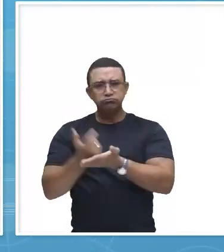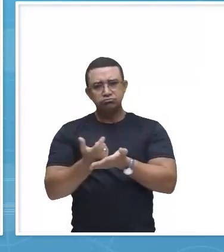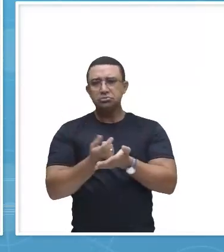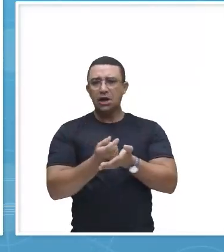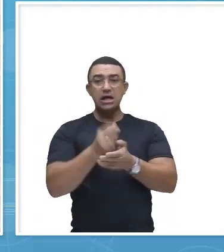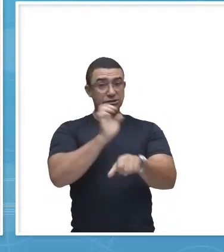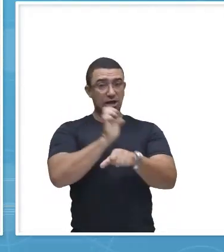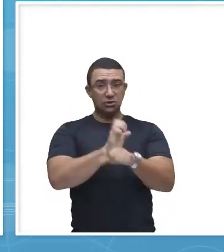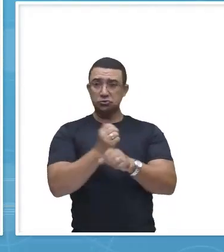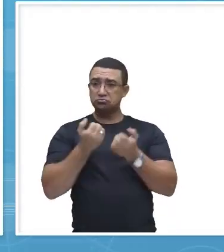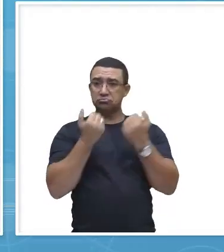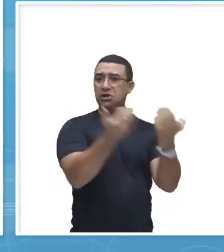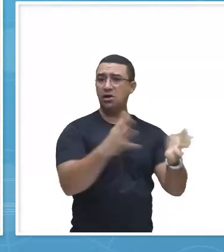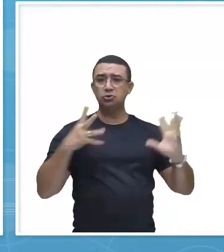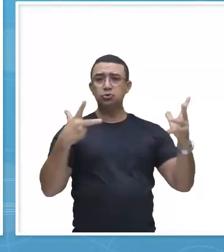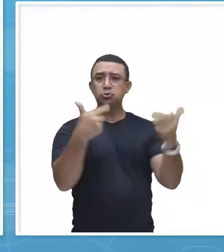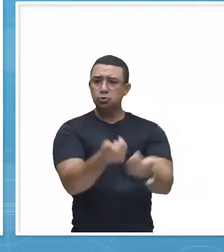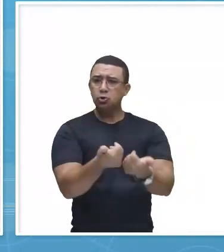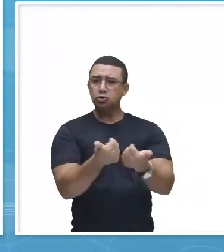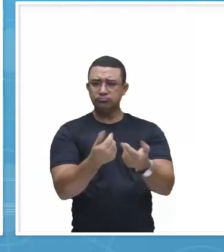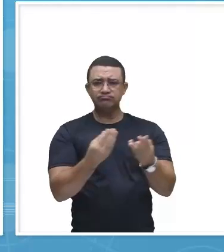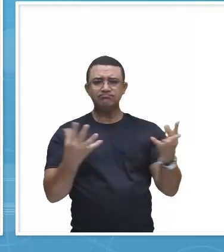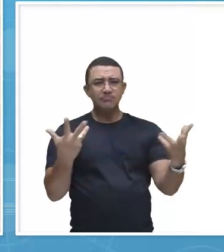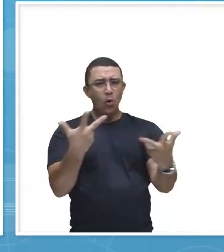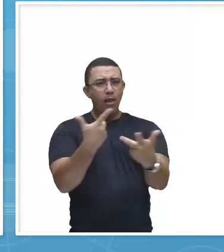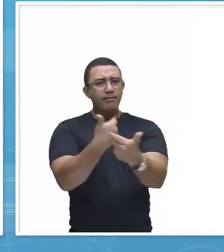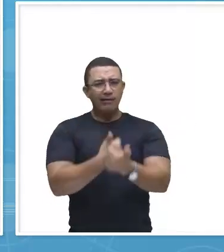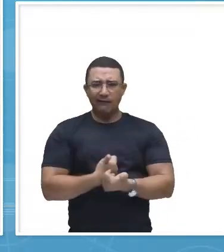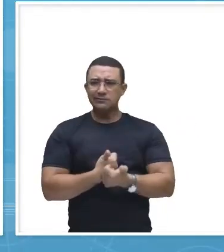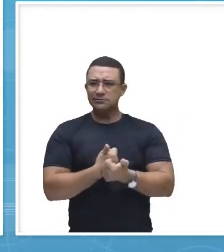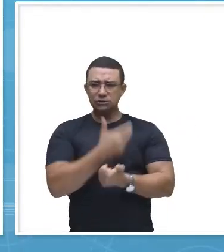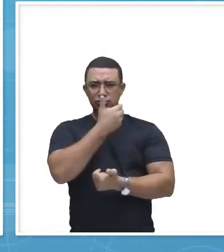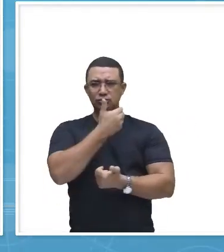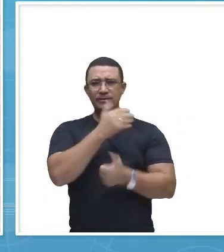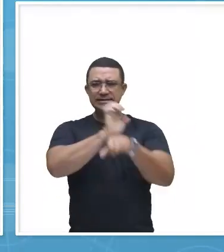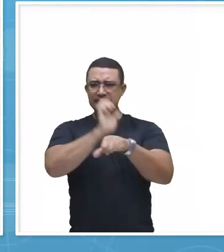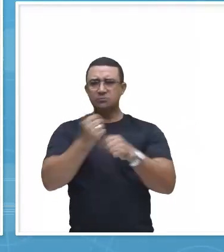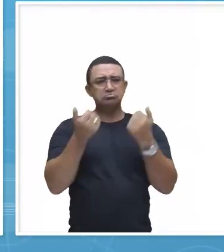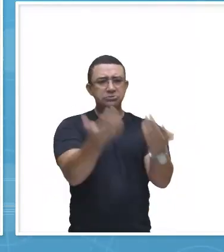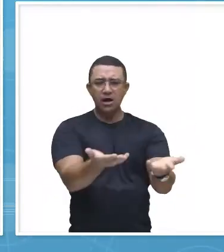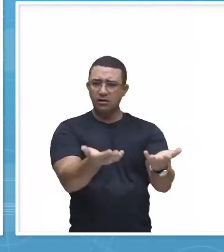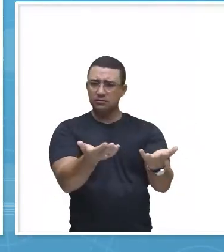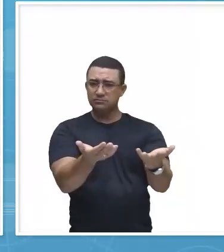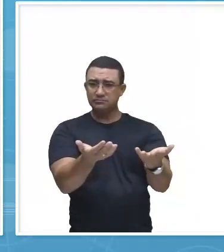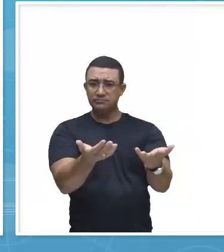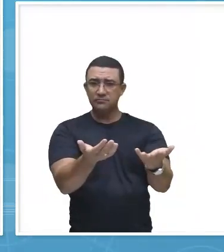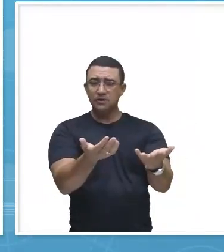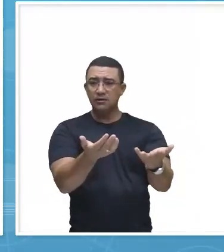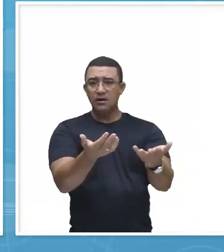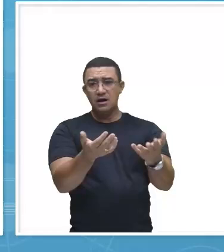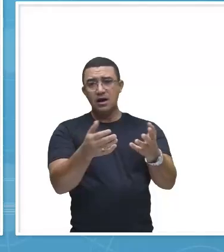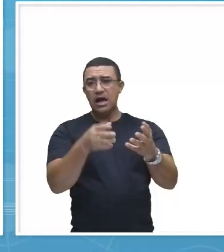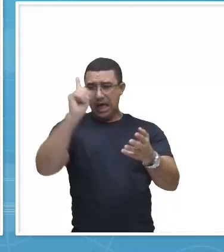oferecer para vocês. O que seriam esses benefícios que o Estado pode oferecer? Na verdade, não são benefícios, são